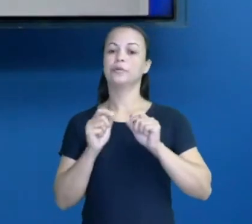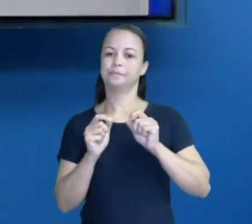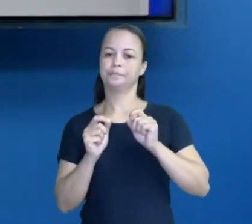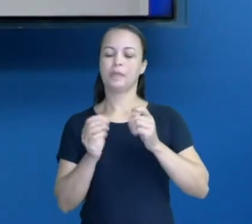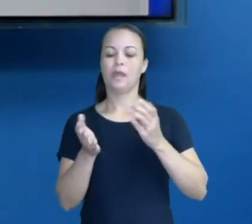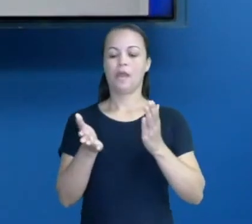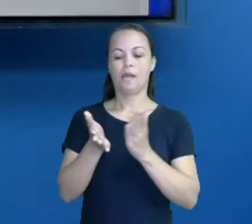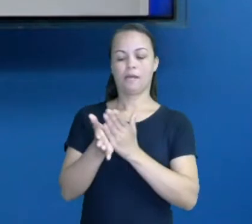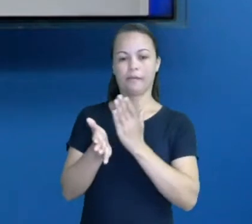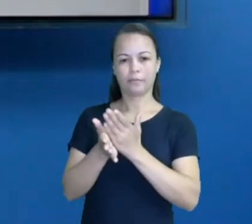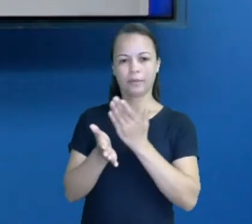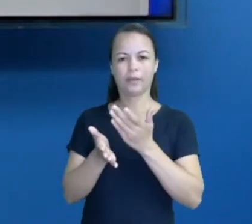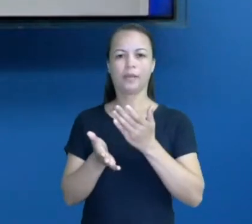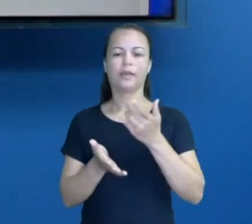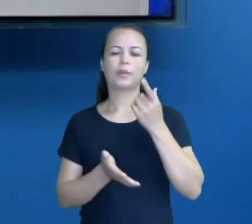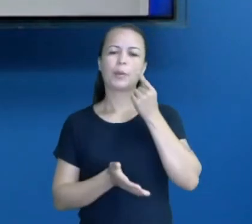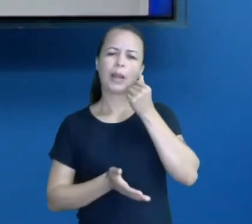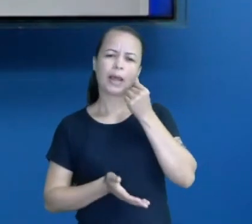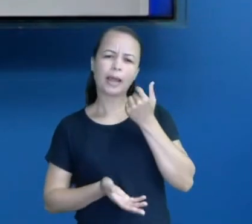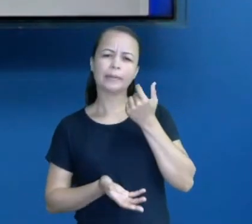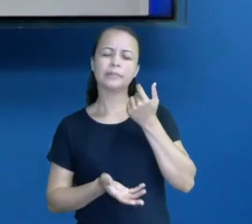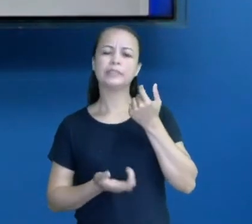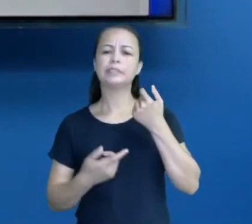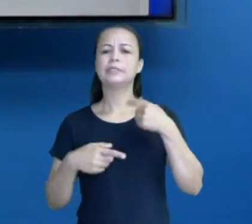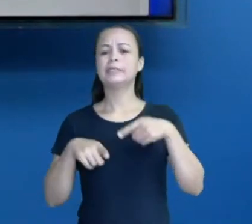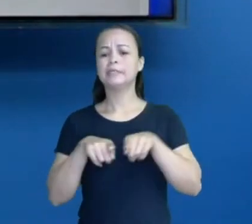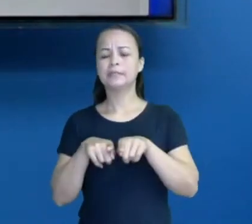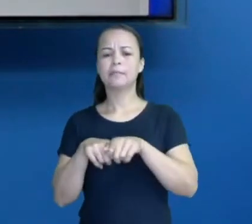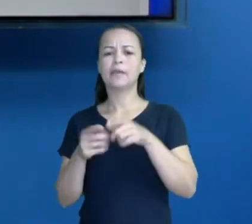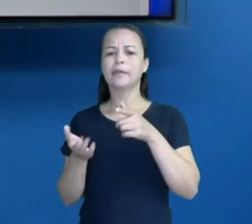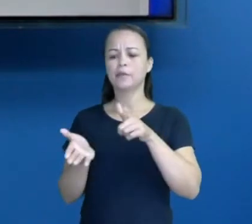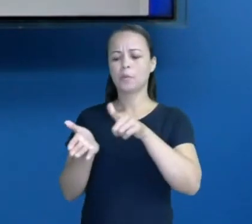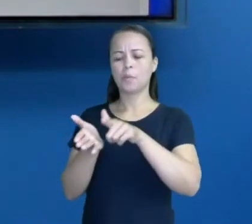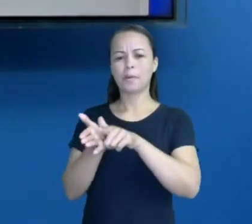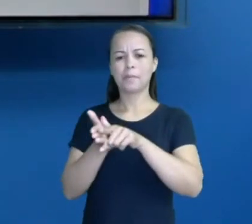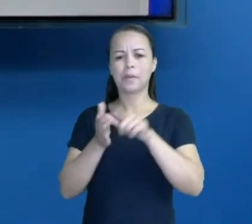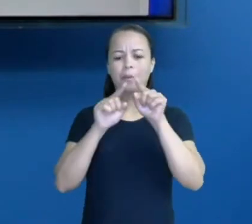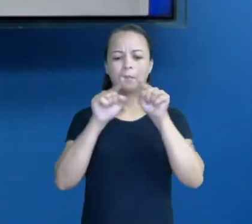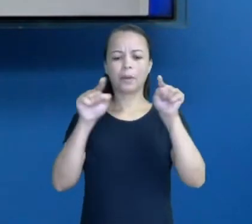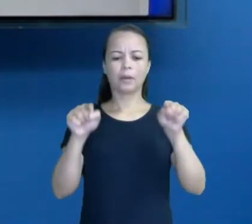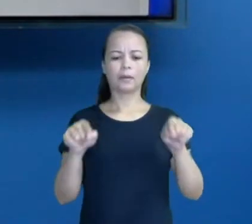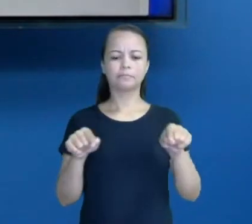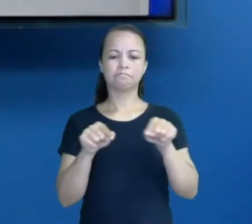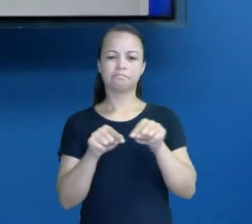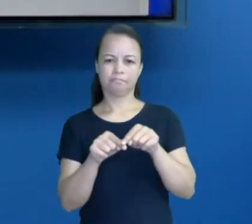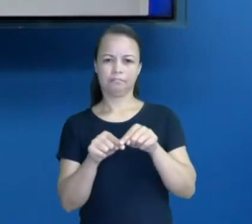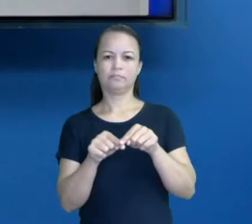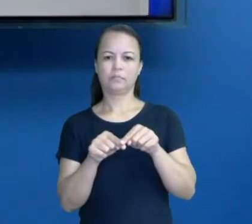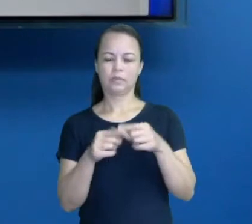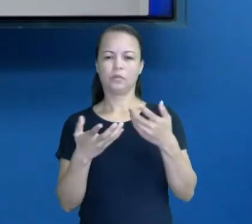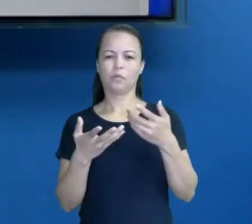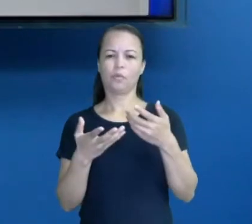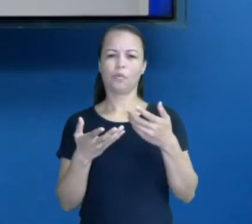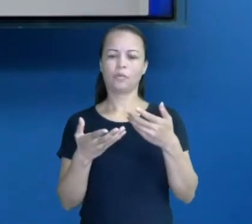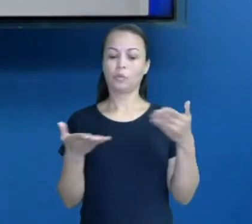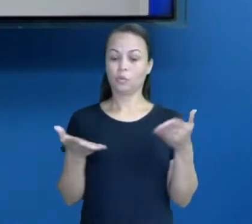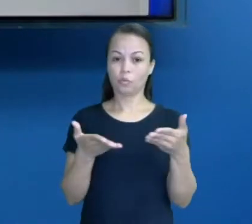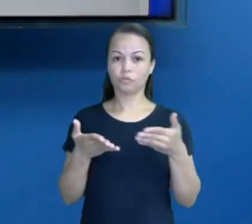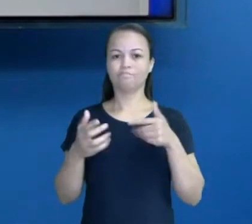Caderno, seu lapisinho e uma folha quadriculada, onde a gente vai